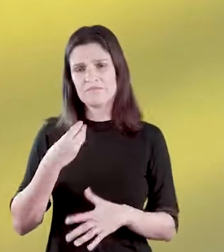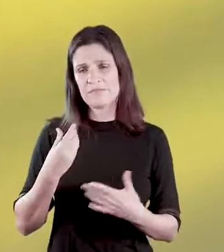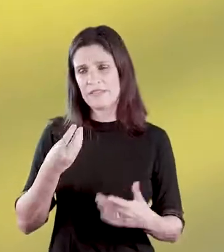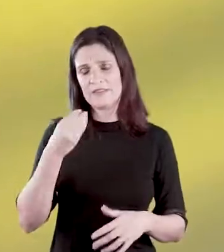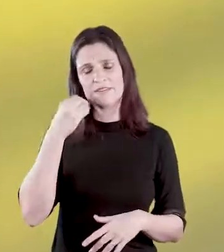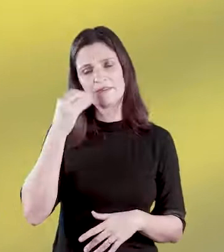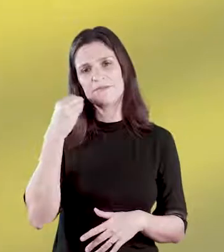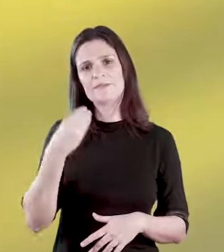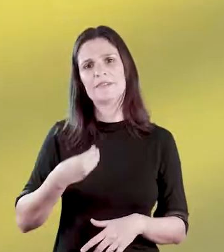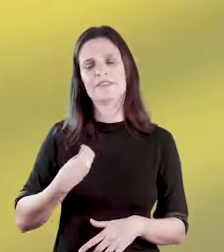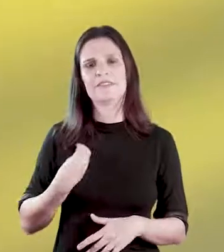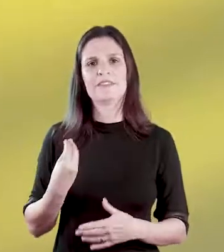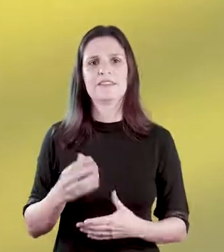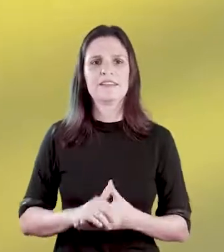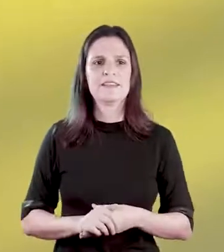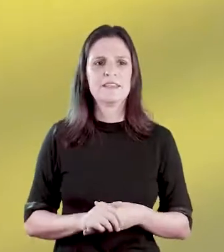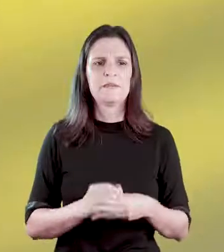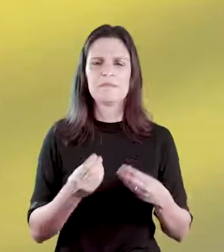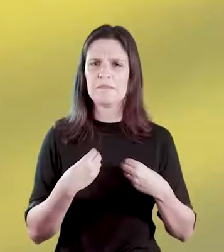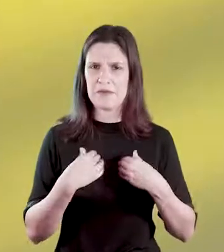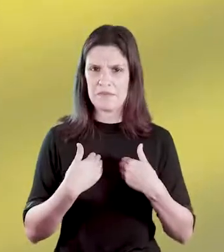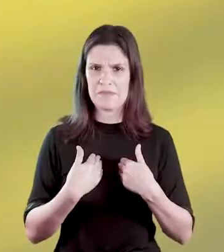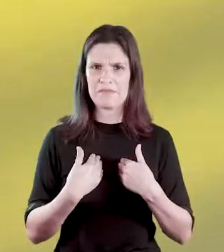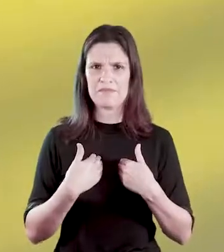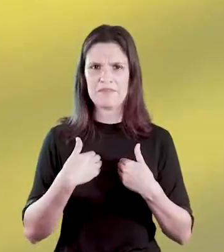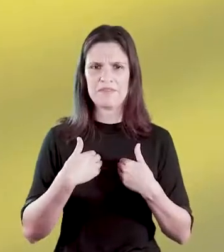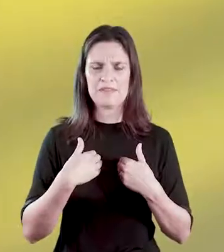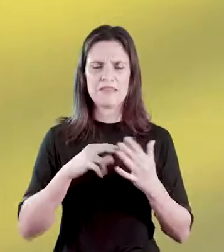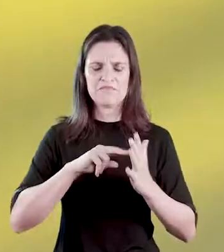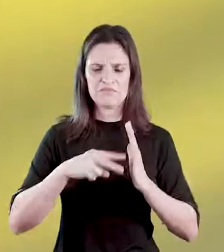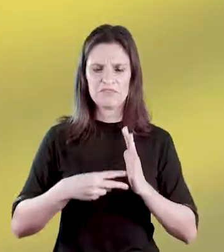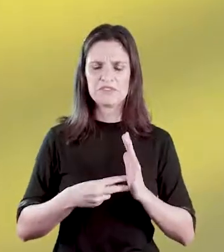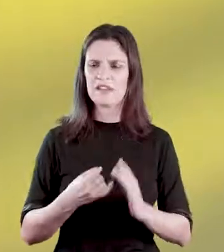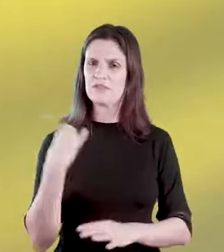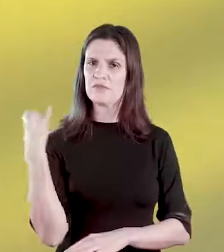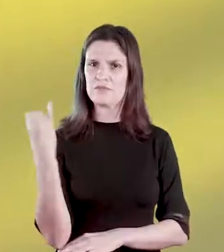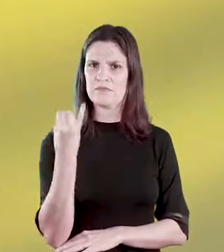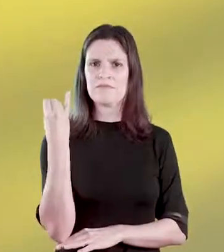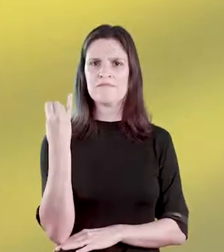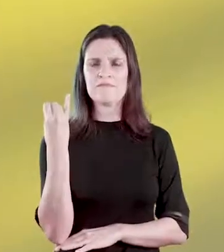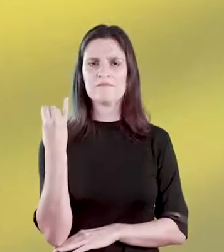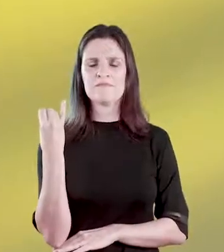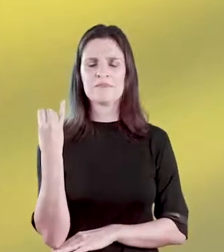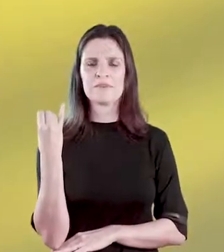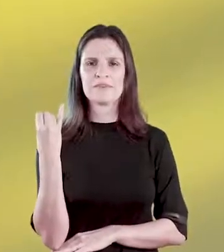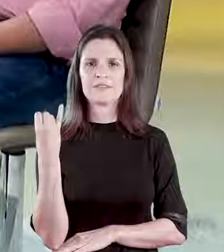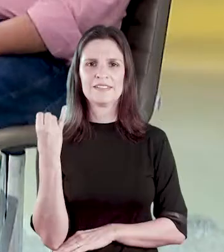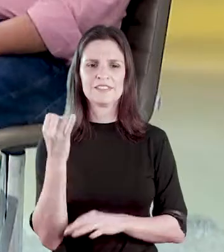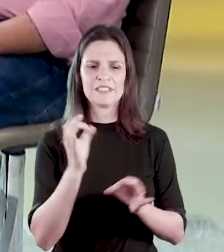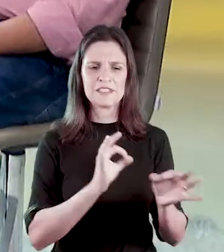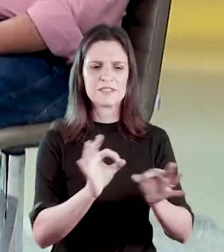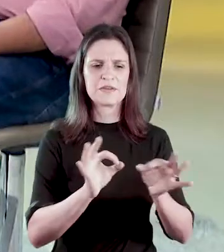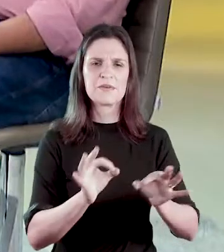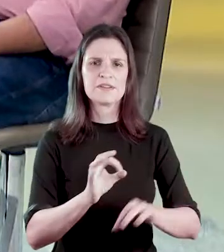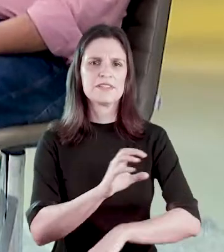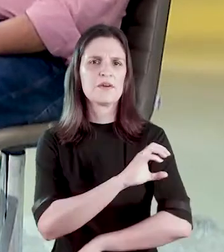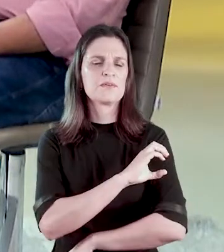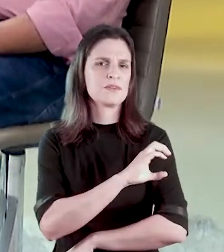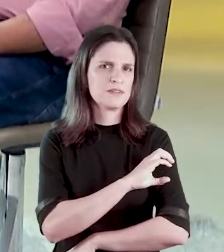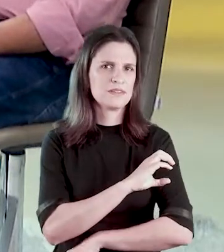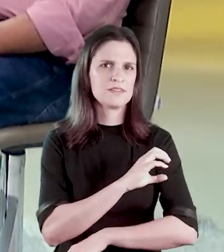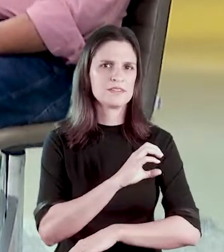entendeu então eu ganhei um grande presente aqui de Campo Grande na administração do Nelsinho quando me concedeu